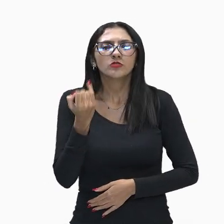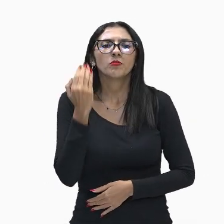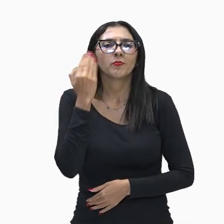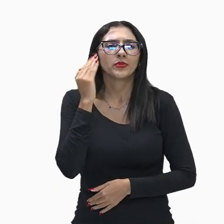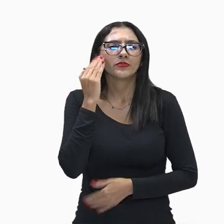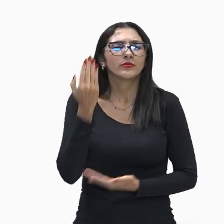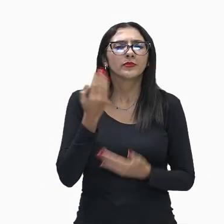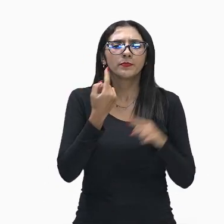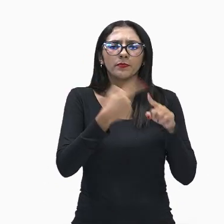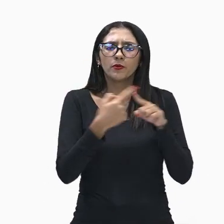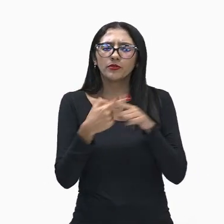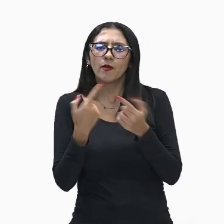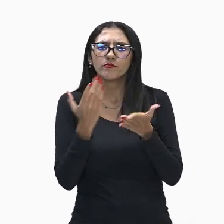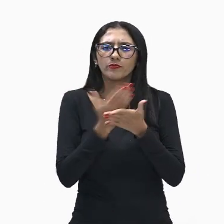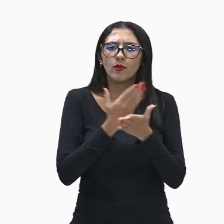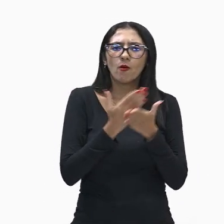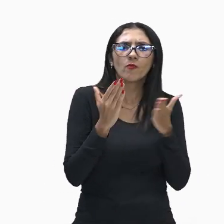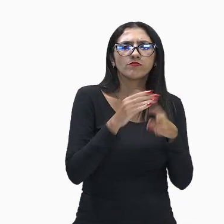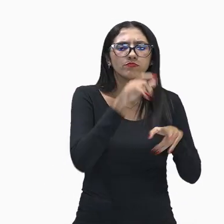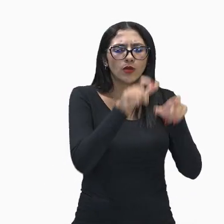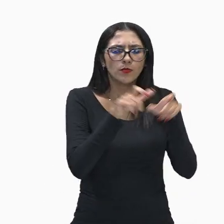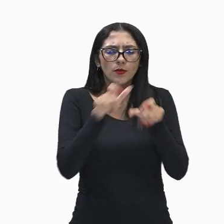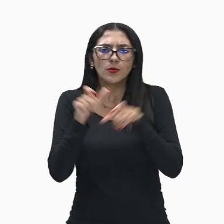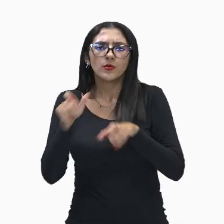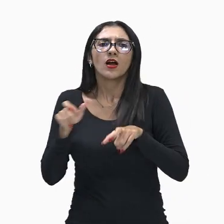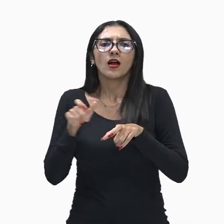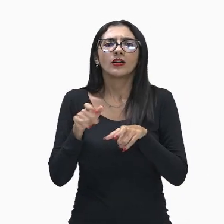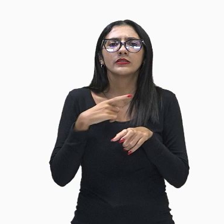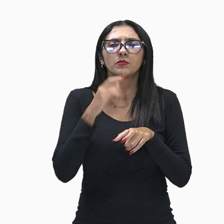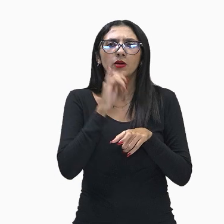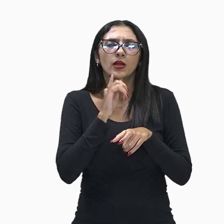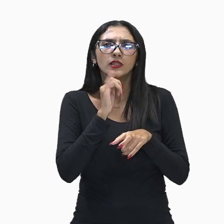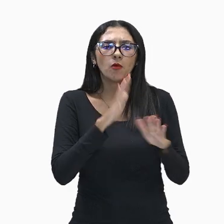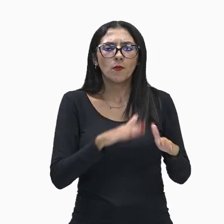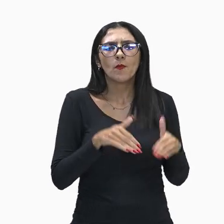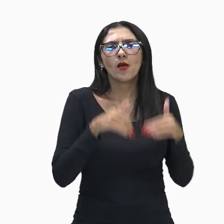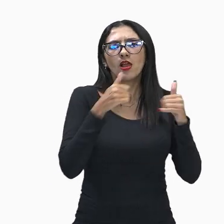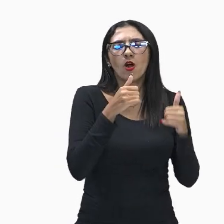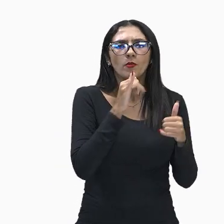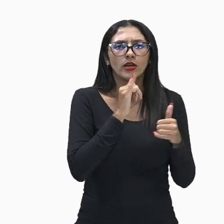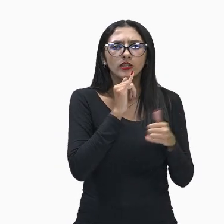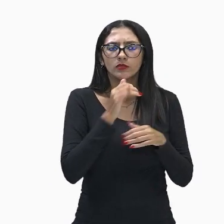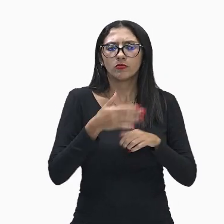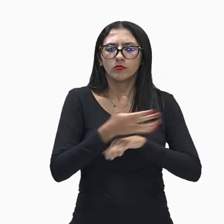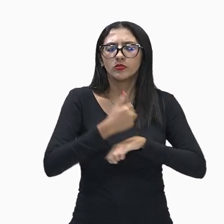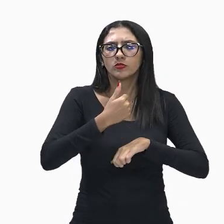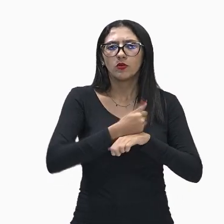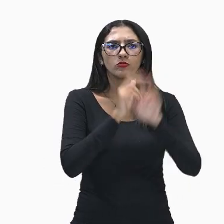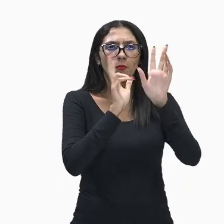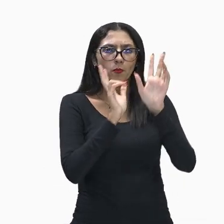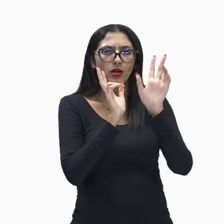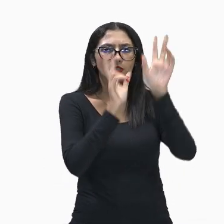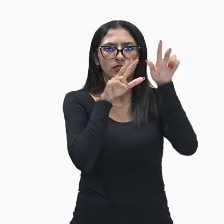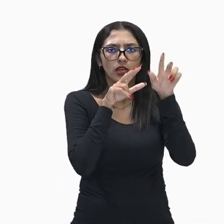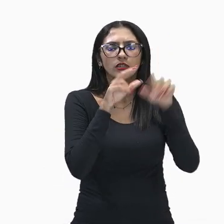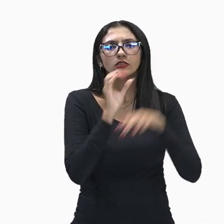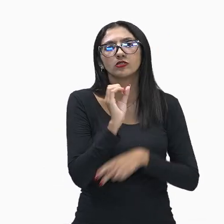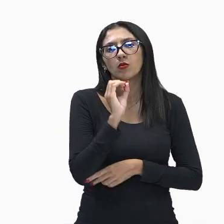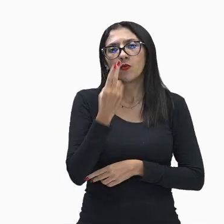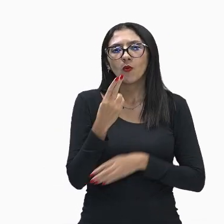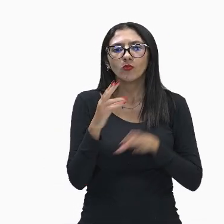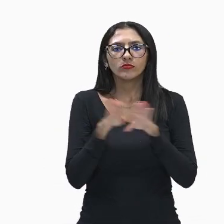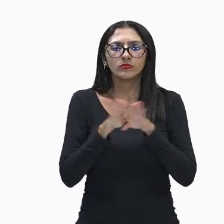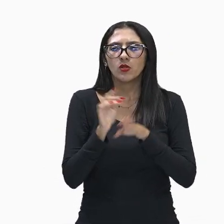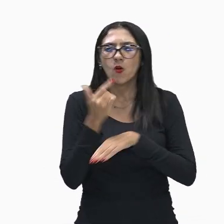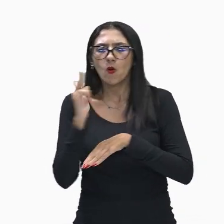por certos indivíduos são ali melhores jogadores de basquete ou outros são melhores